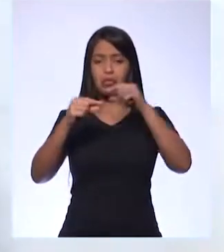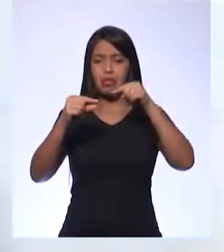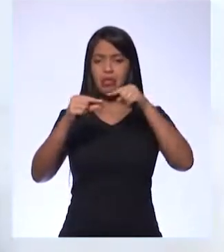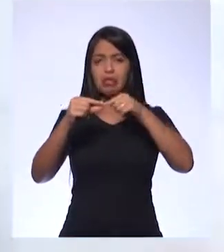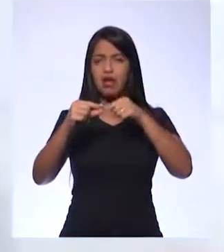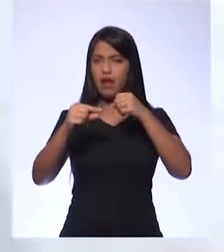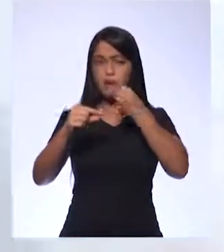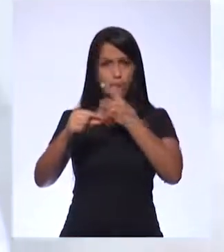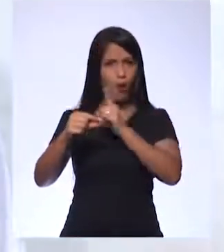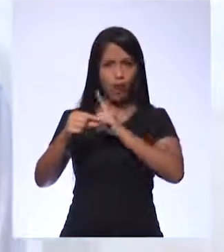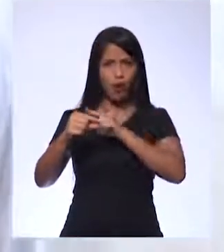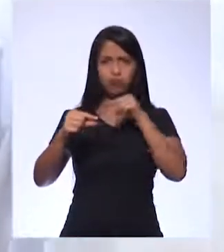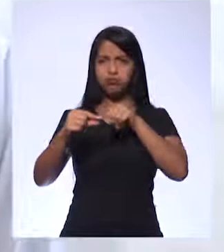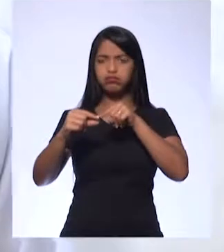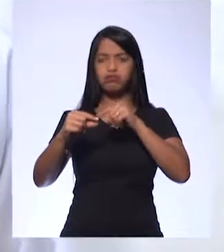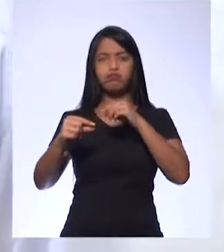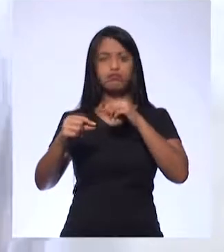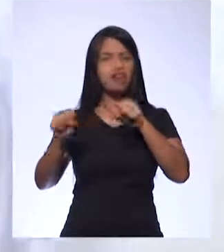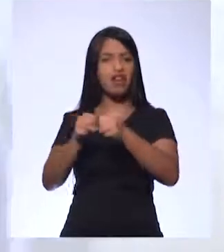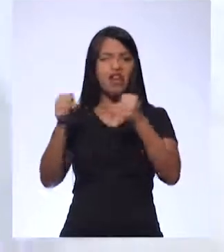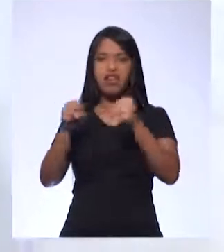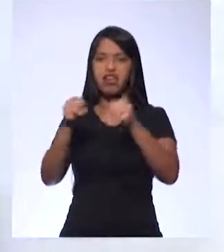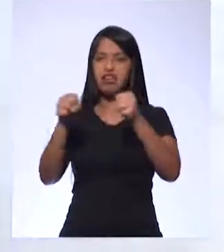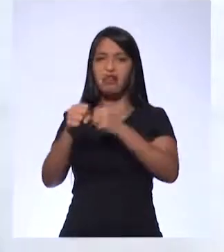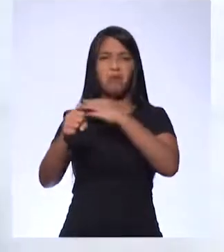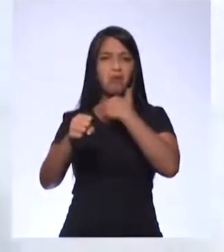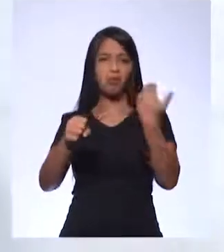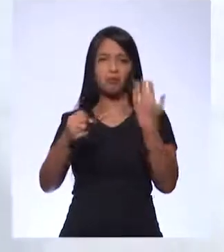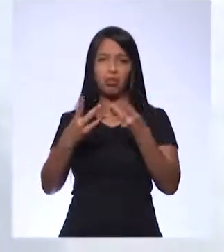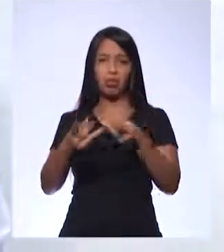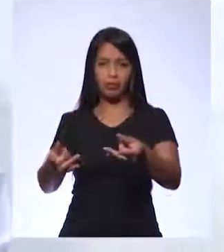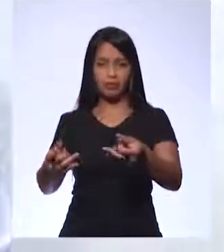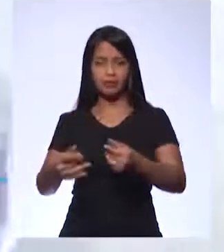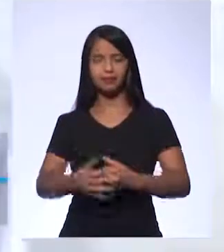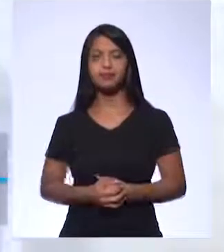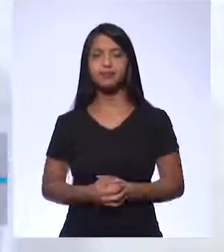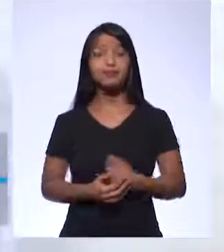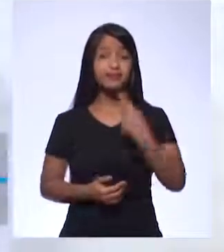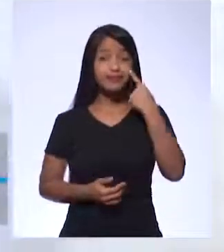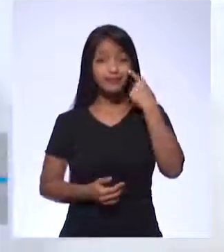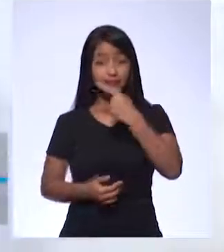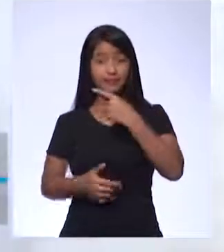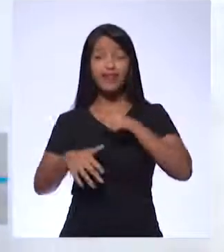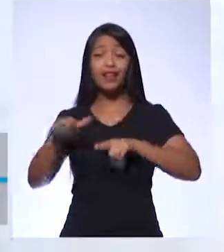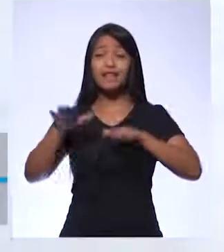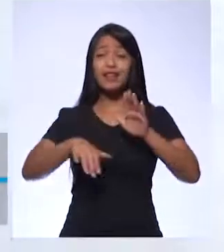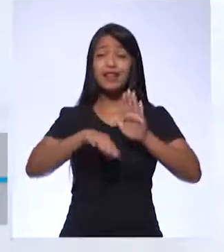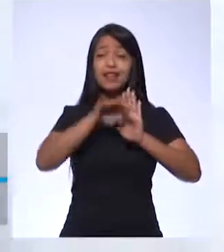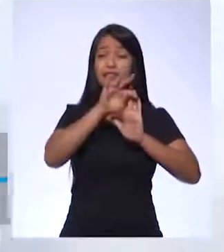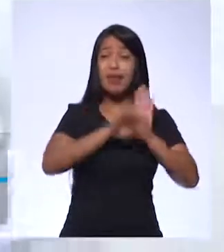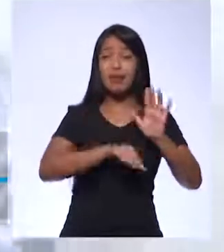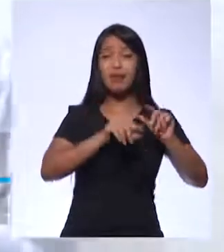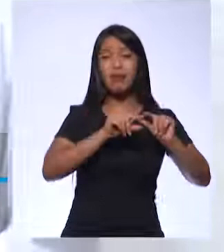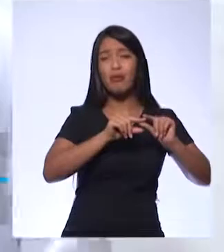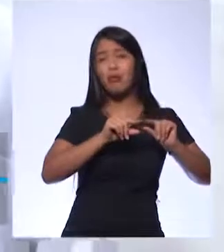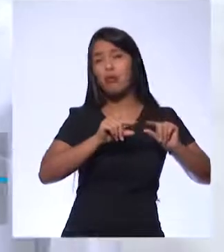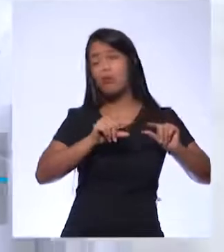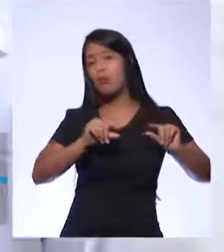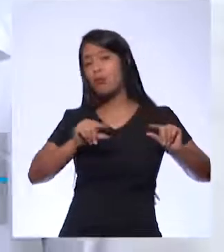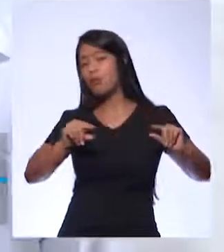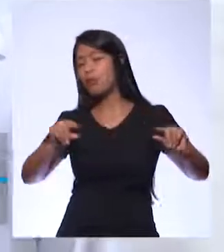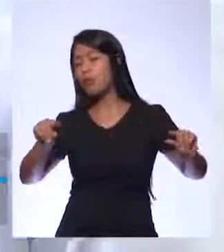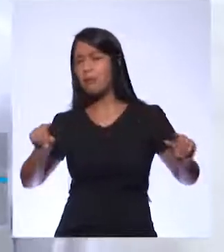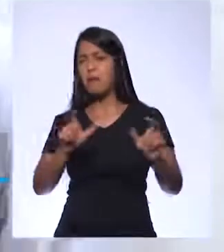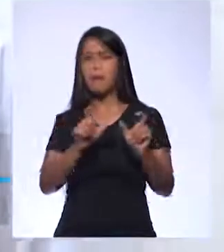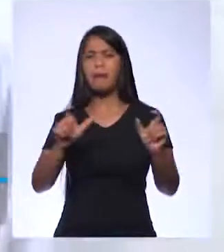bom? Então, isso que é fagocitose. Tá vendo como às vezes a gente tem que fazer um texto complexo para poder falar de uma coisa que nem é tão